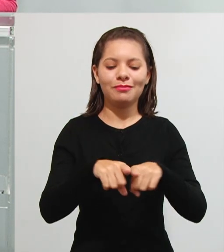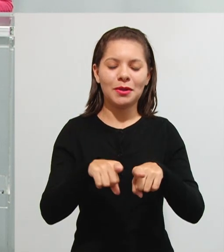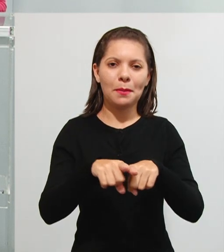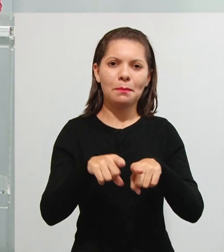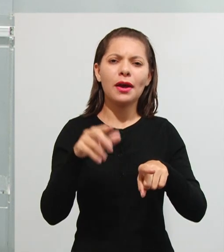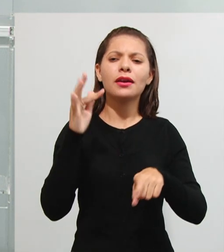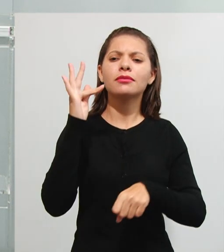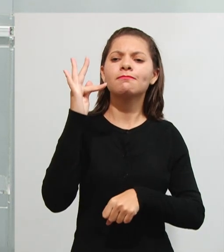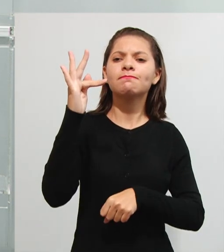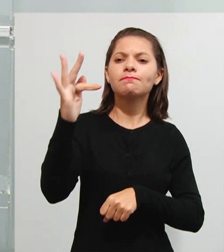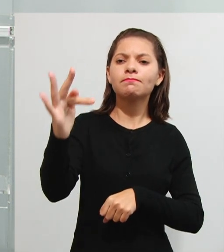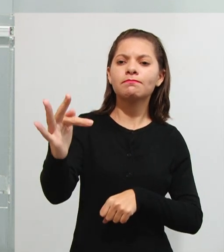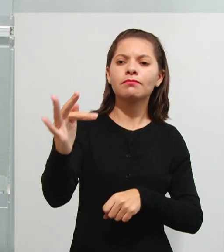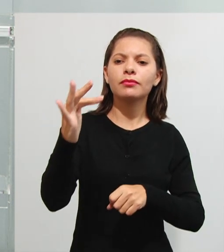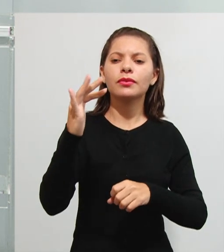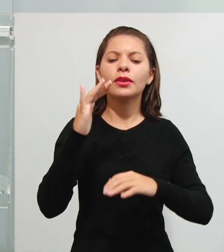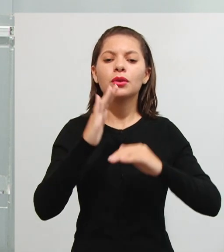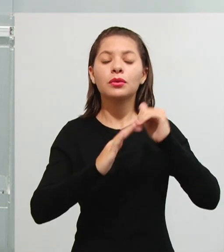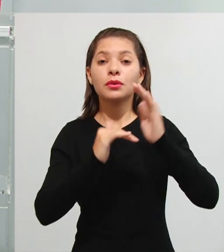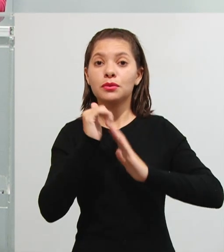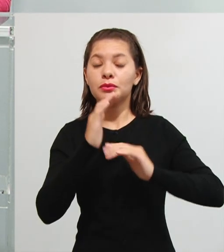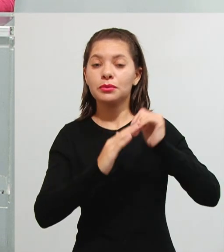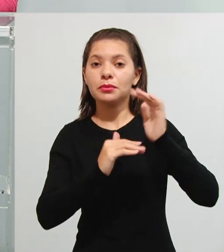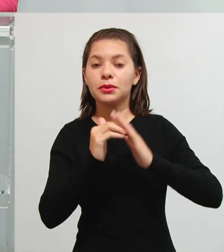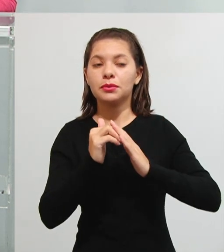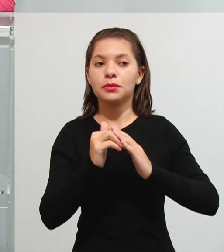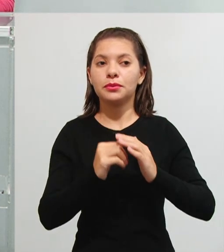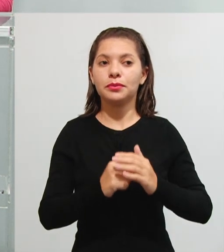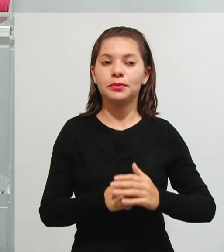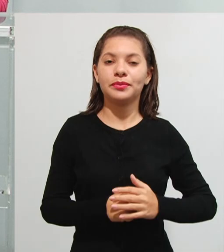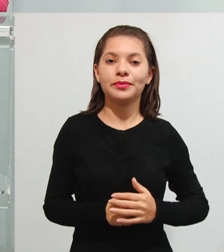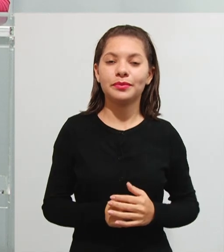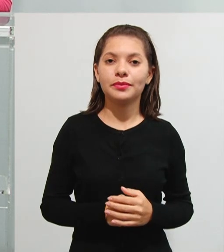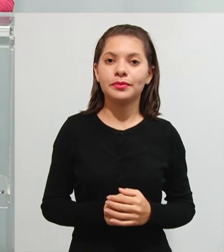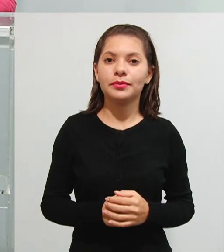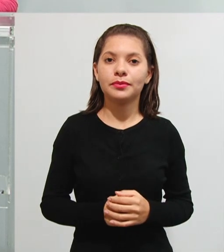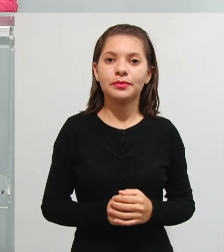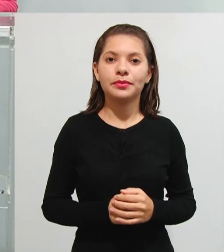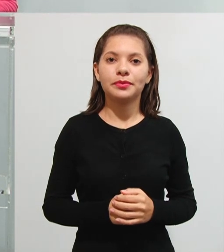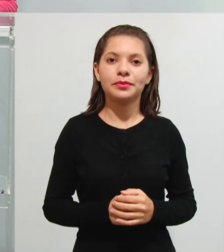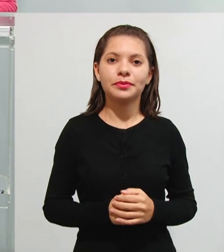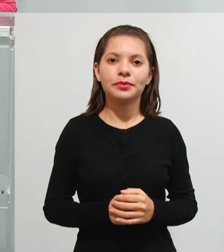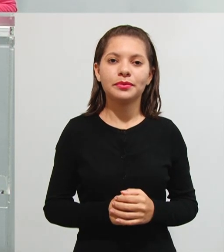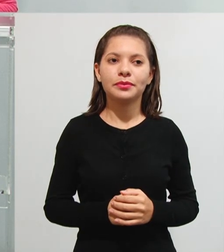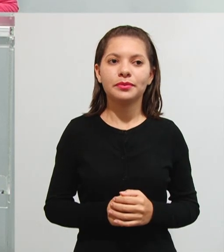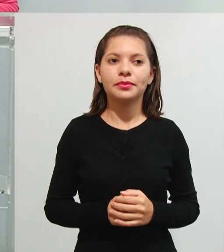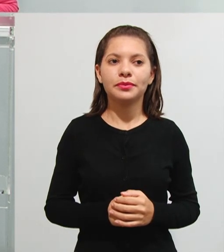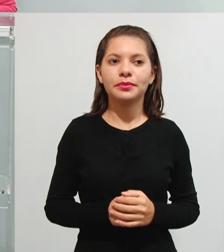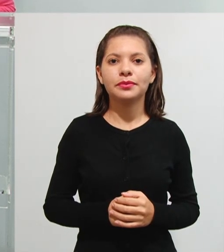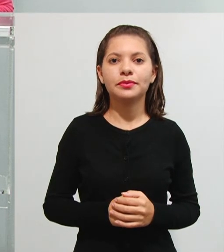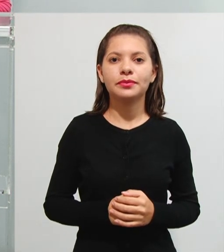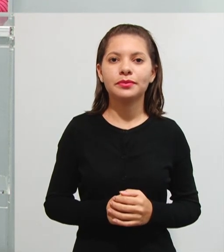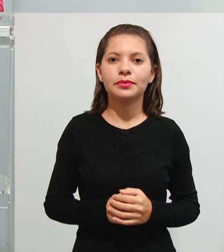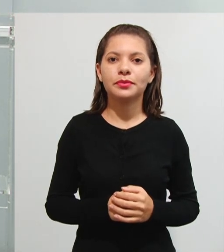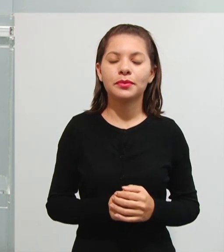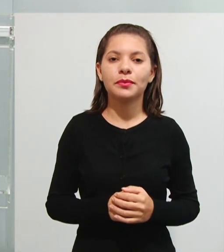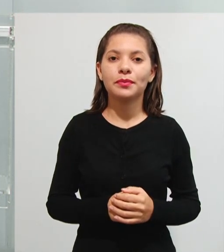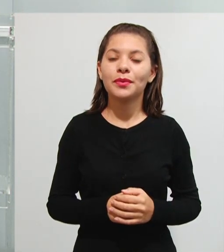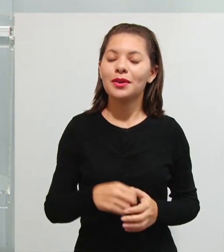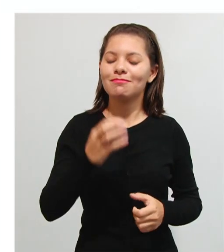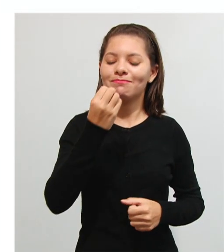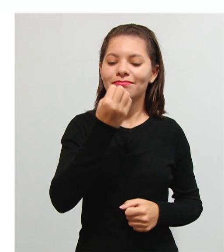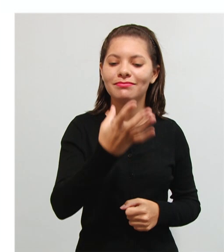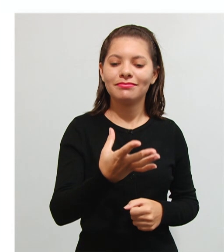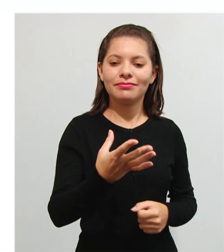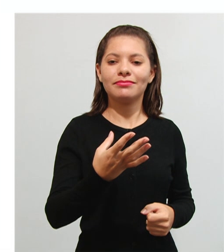prevendo o seu desenvolvimento para o futuro para novas funções muito